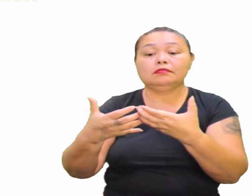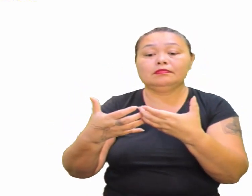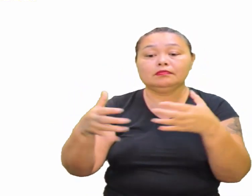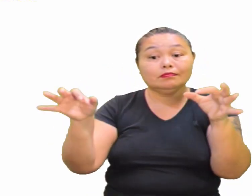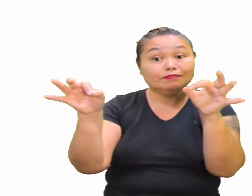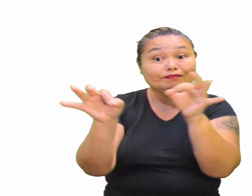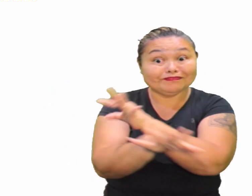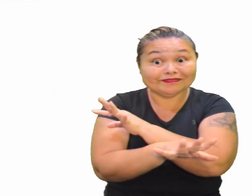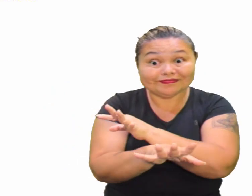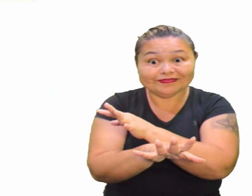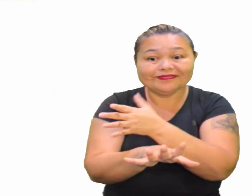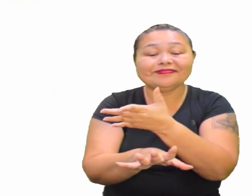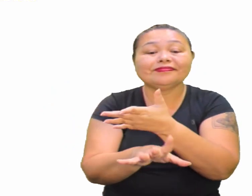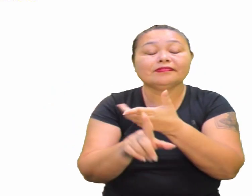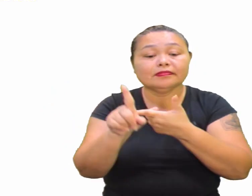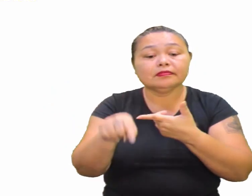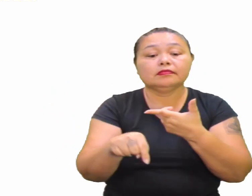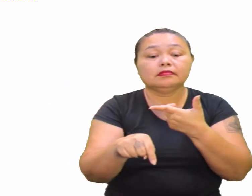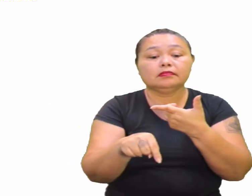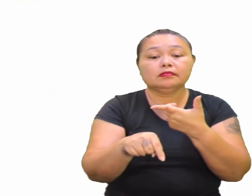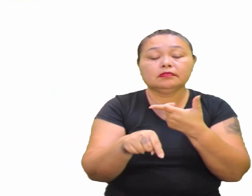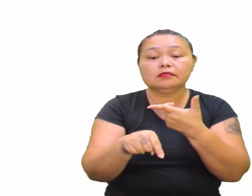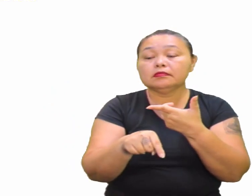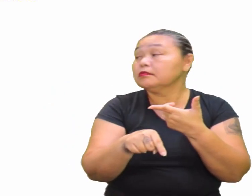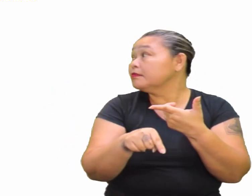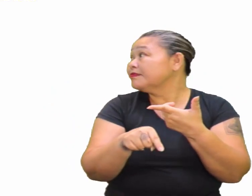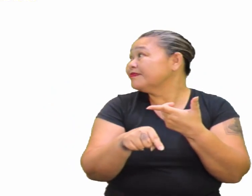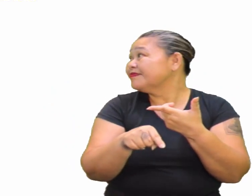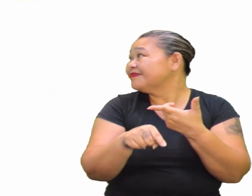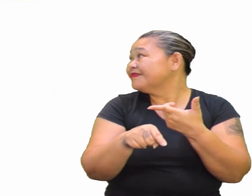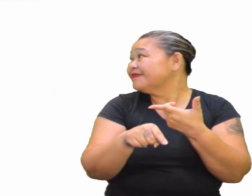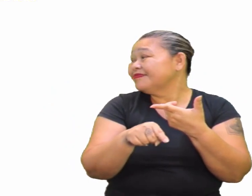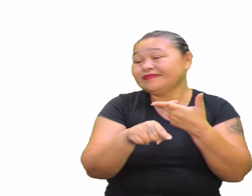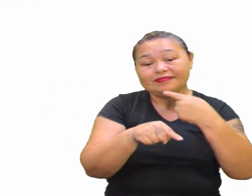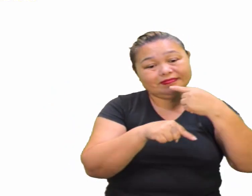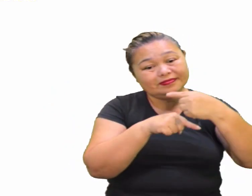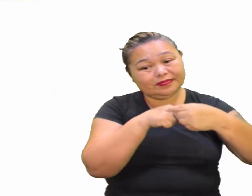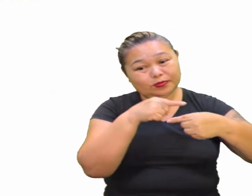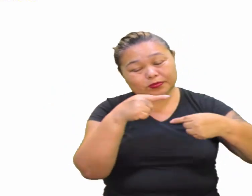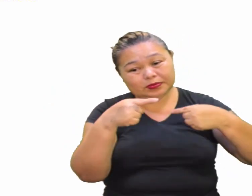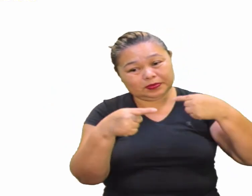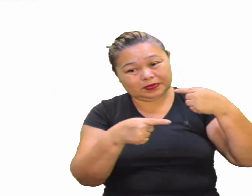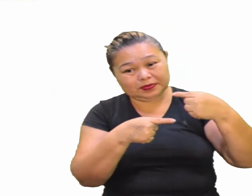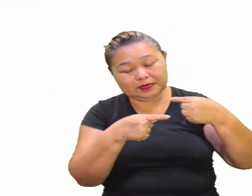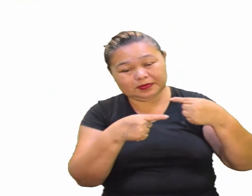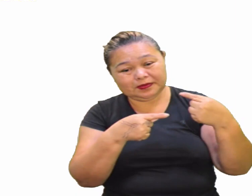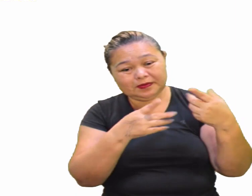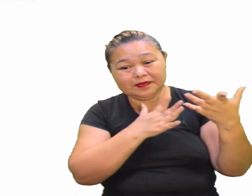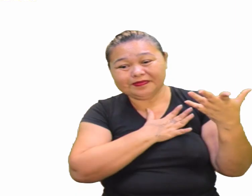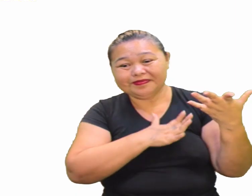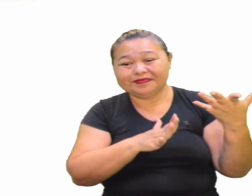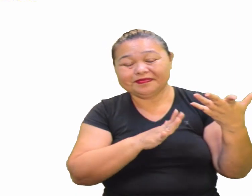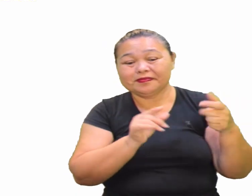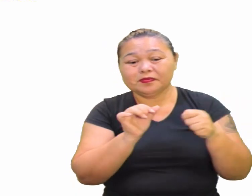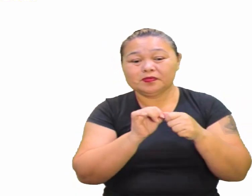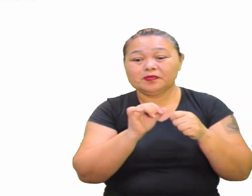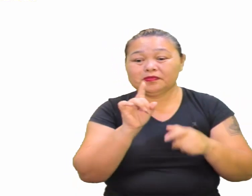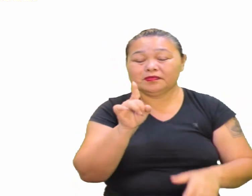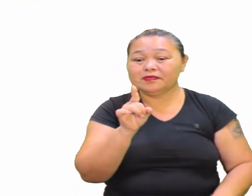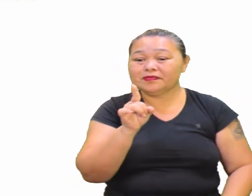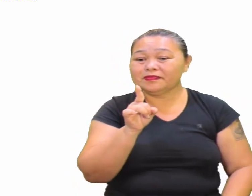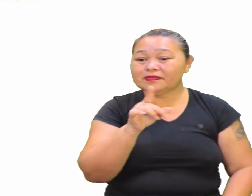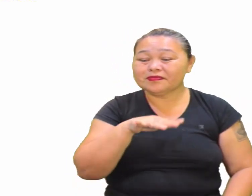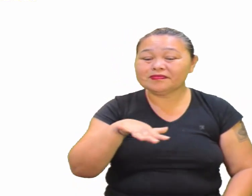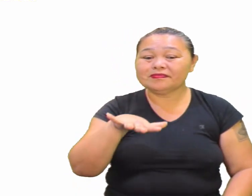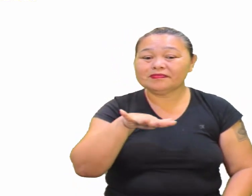completa. Aí sim, aí já vamos ter uma mais coisa linda, insetos, né? moluscos. Tem gente que não gosta